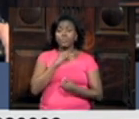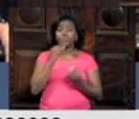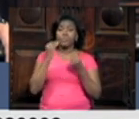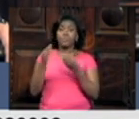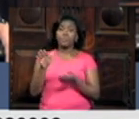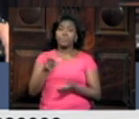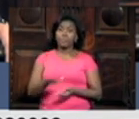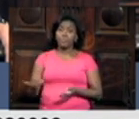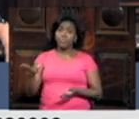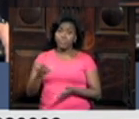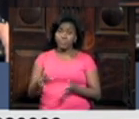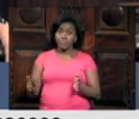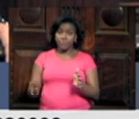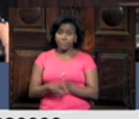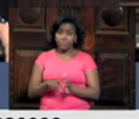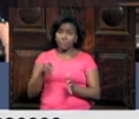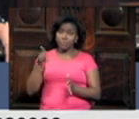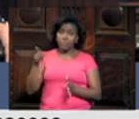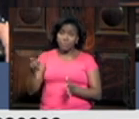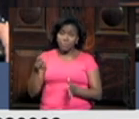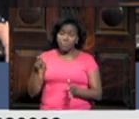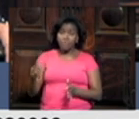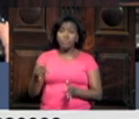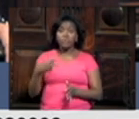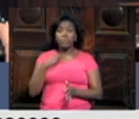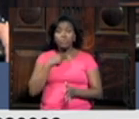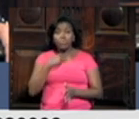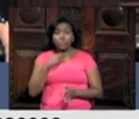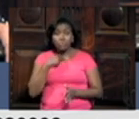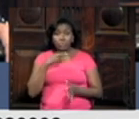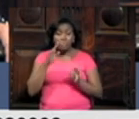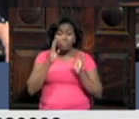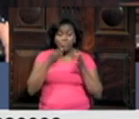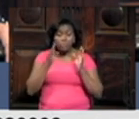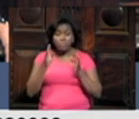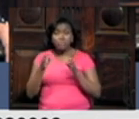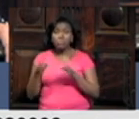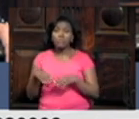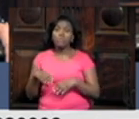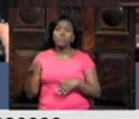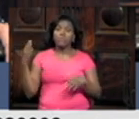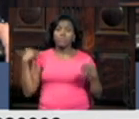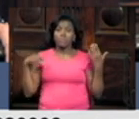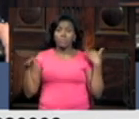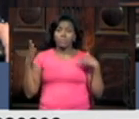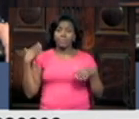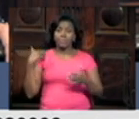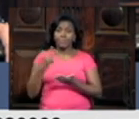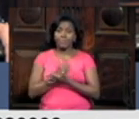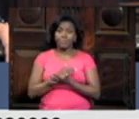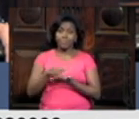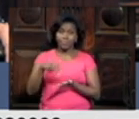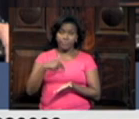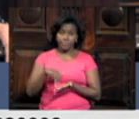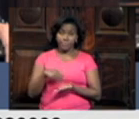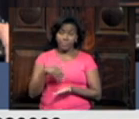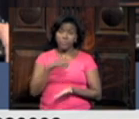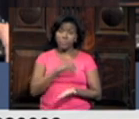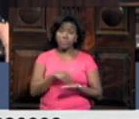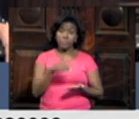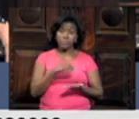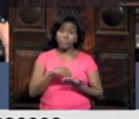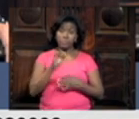meninas na cidade ocupação com esporte, cultura, lazer, arte, música e dança. Meu secretário estadual